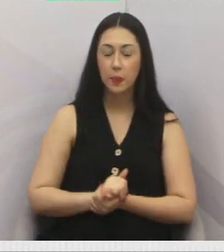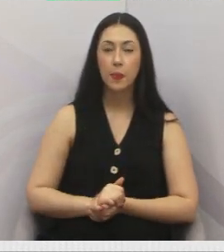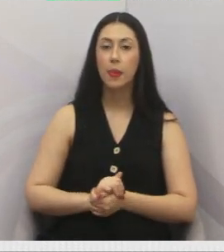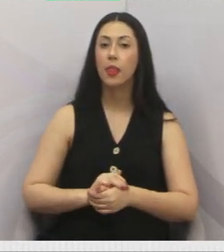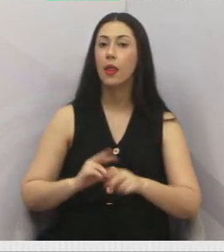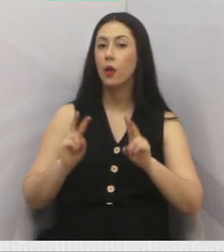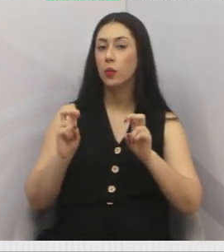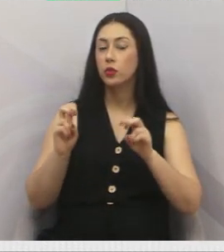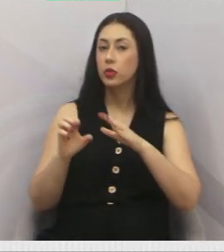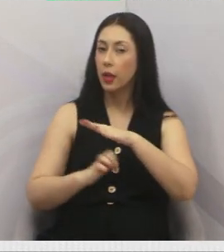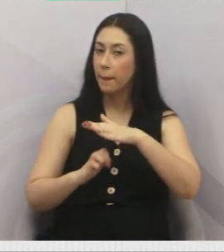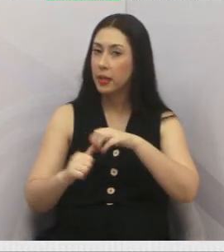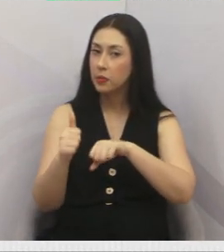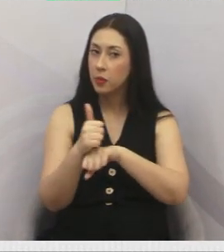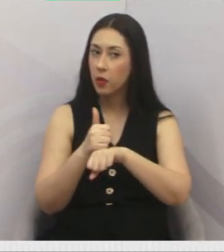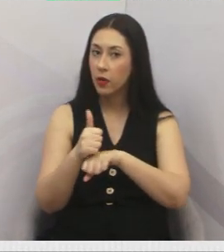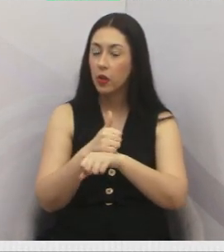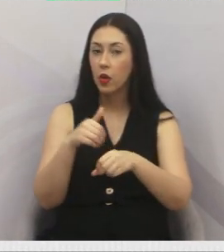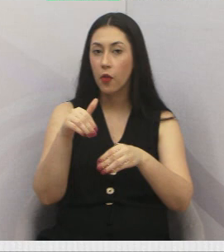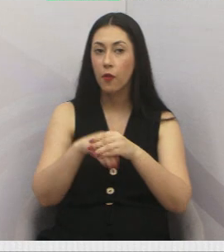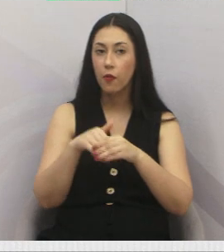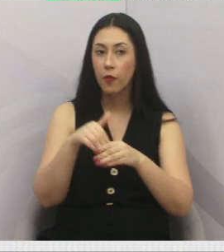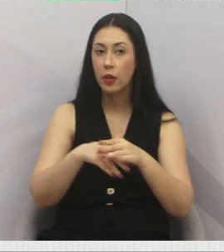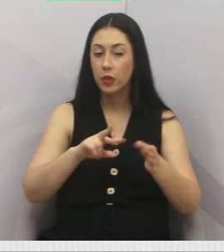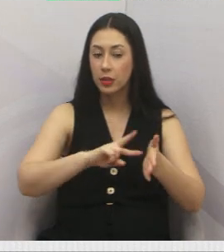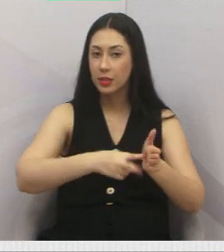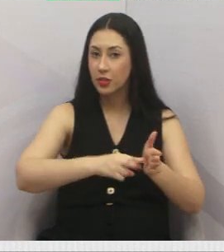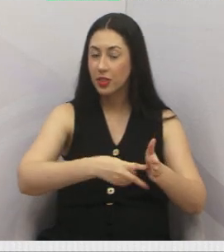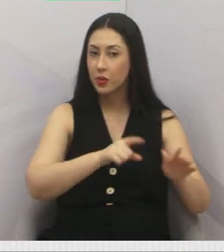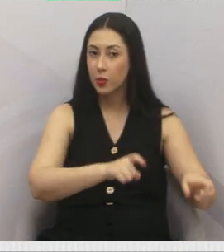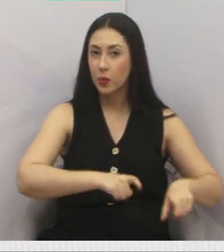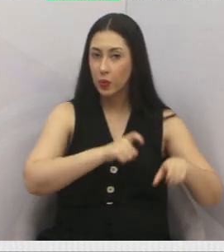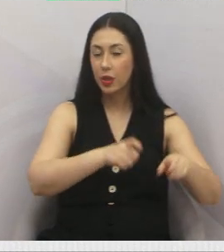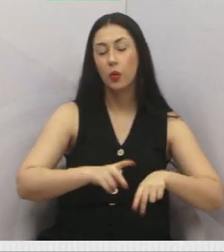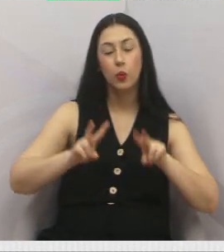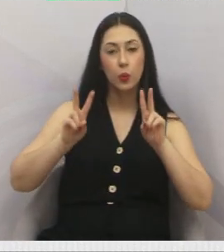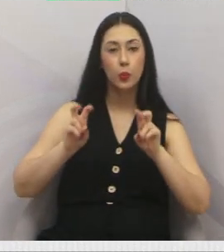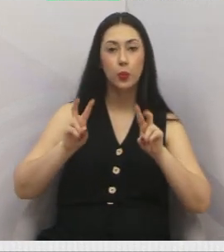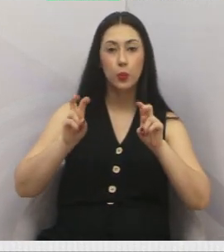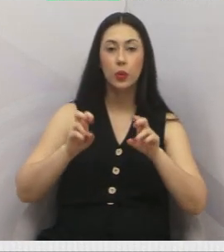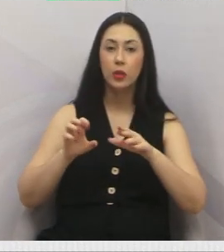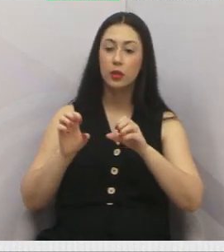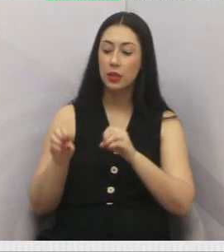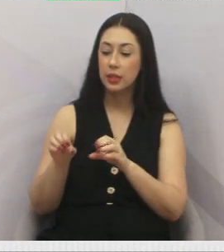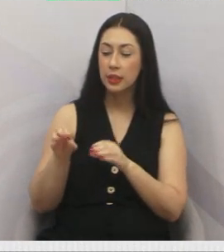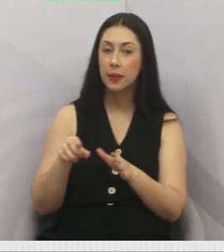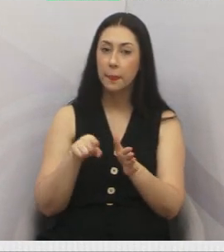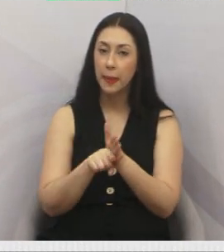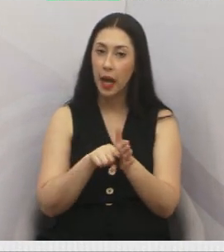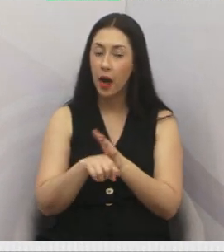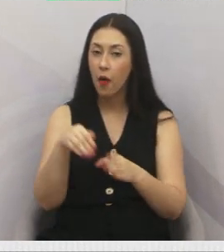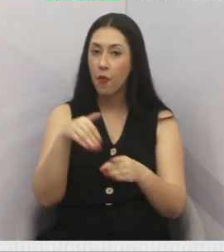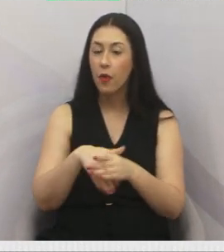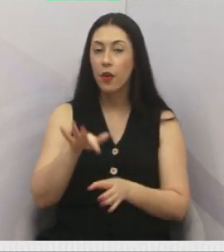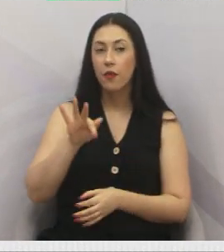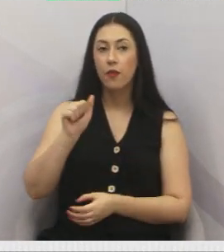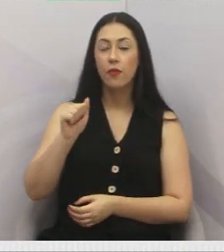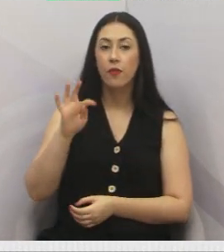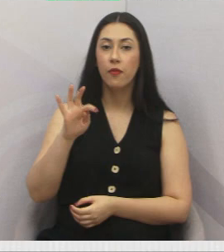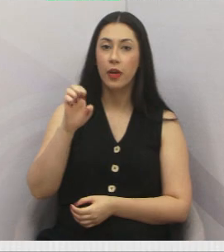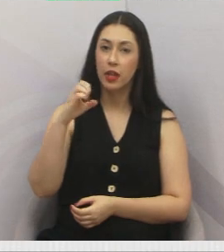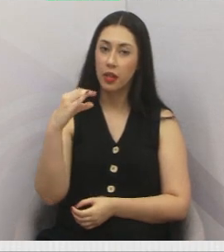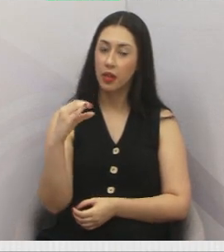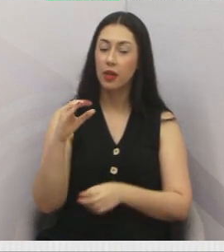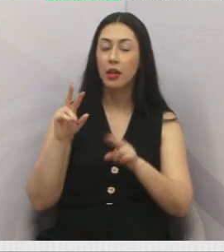Segmento Empresas e Entidades Profissionais, um voto para Sindicato Rural. Segmento Entidades Acadêmicas, um voto para a FATEC